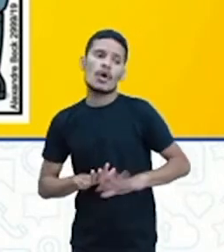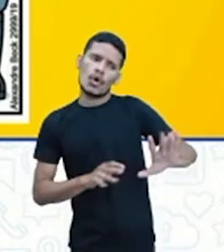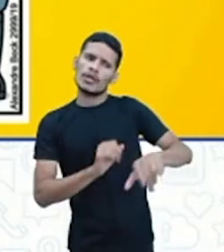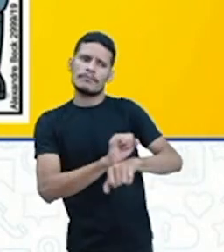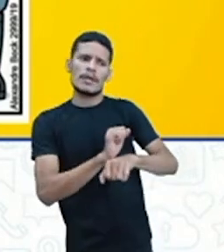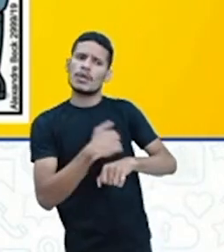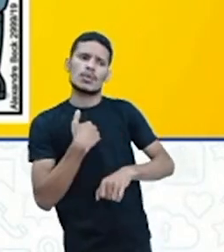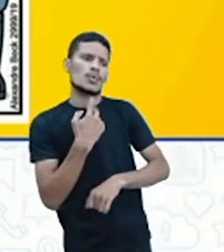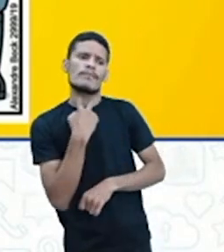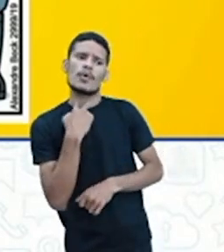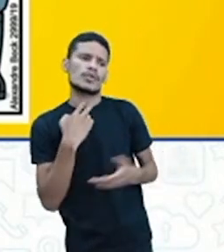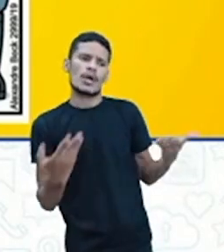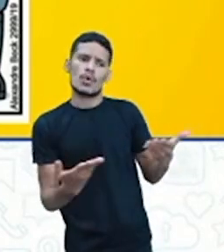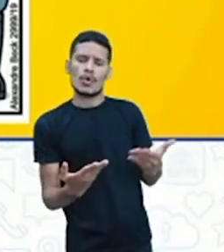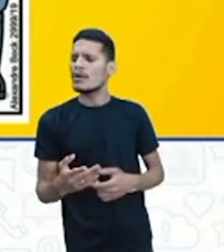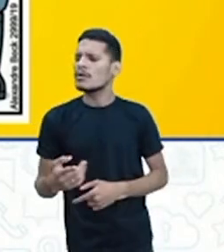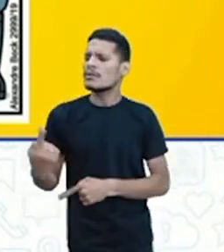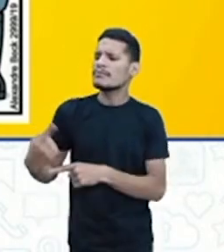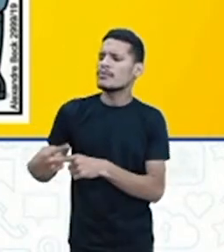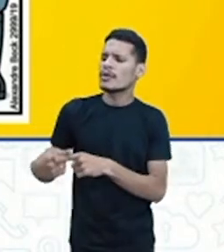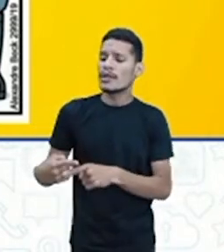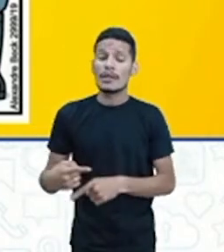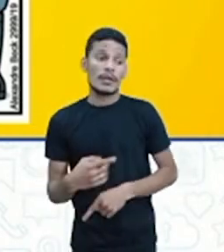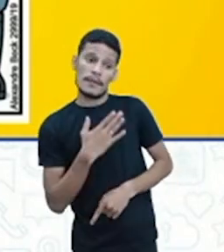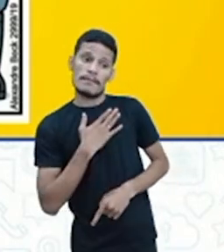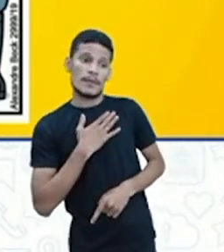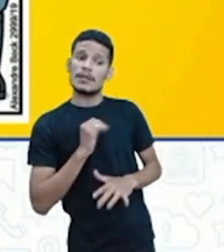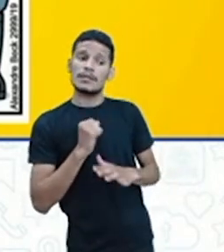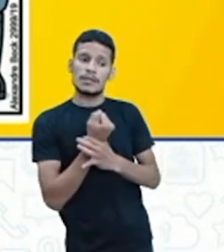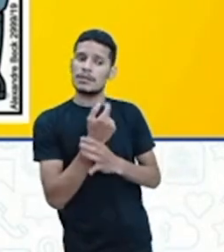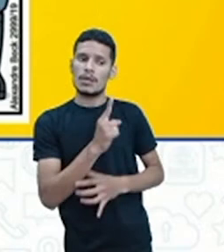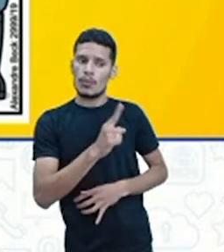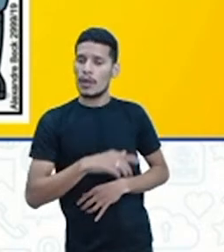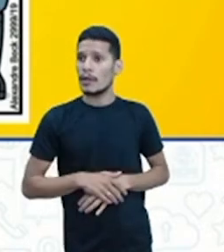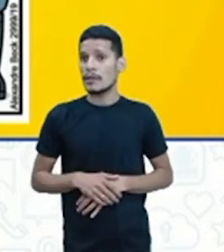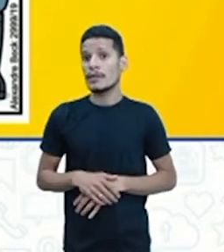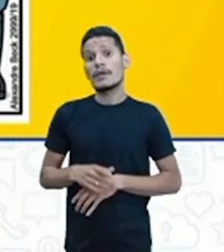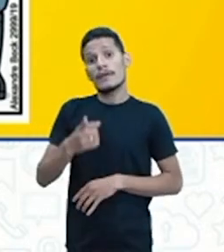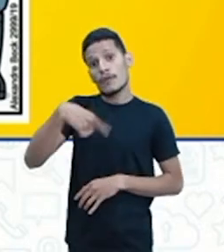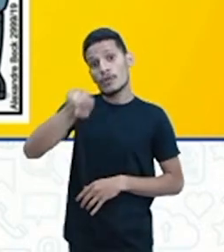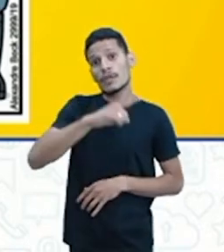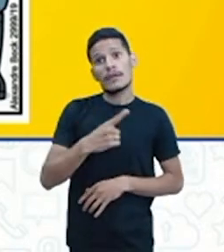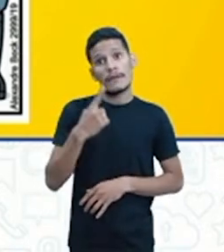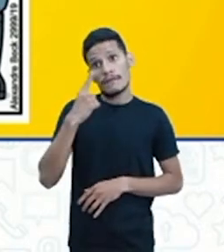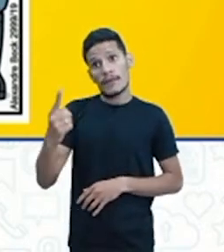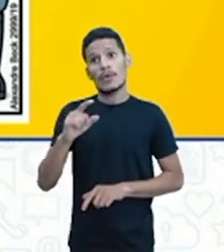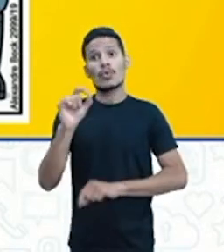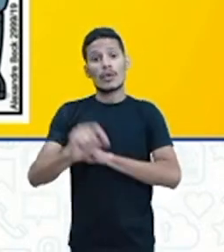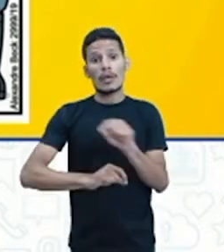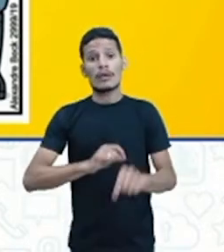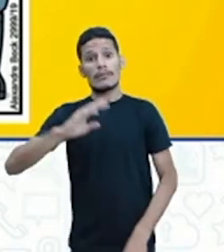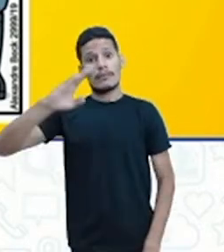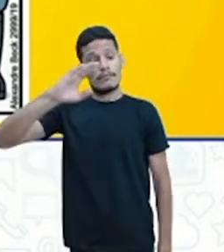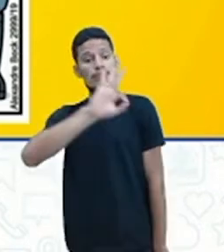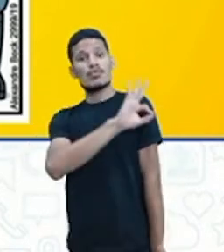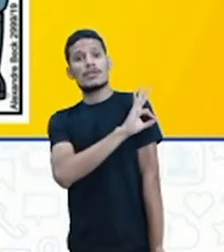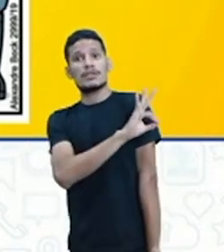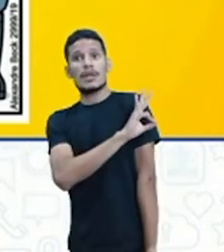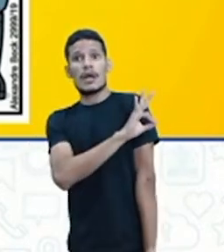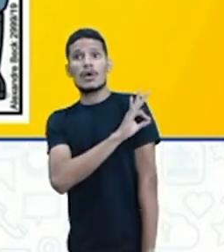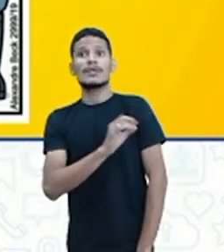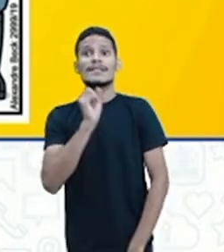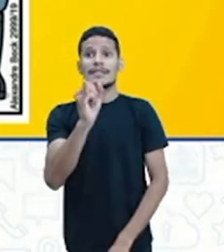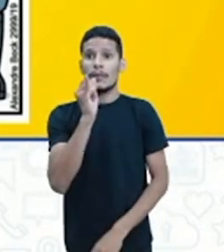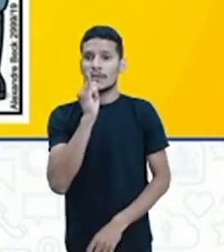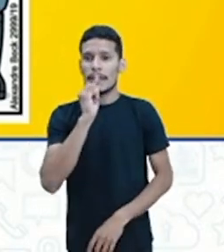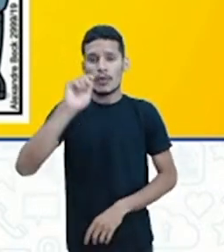posso correr agora. Ué, por quê? Pra mim não é seguro. E aí você vê um policial, então um menino negro correndo sem propósito. É um